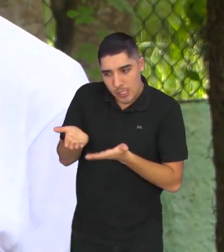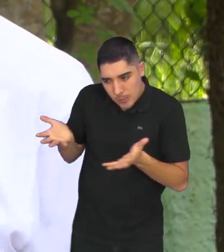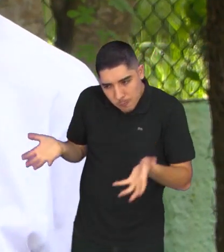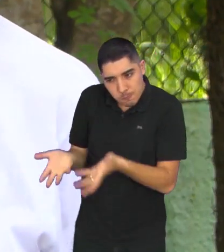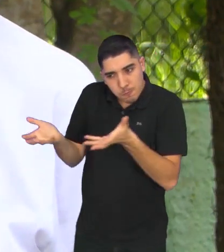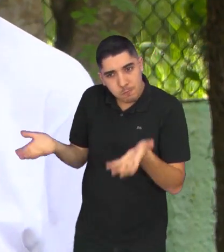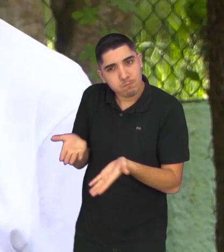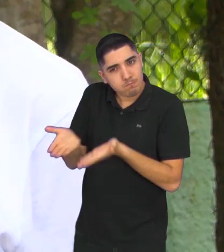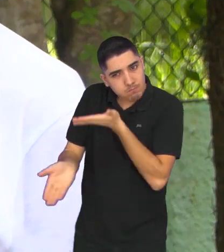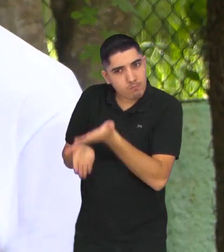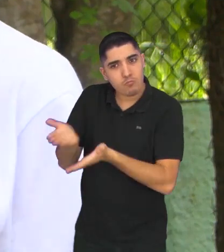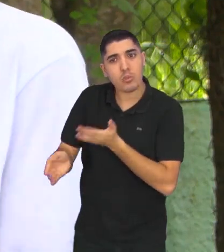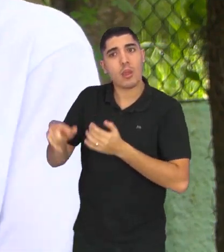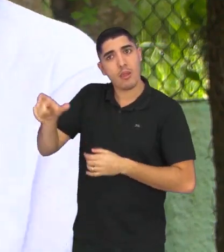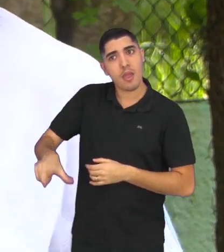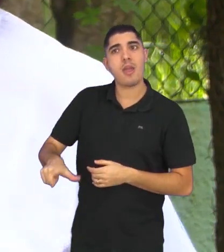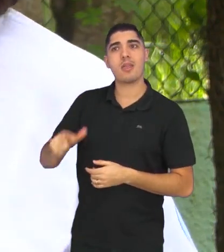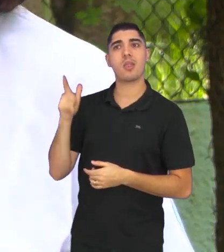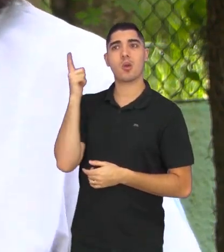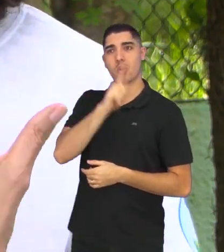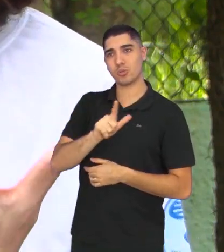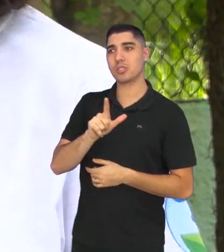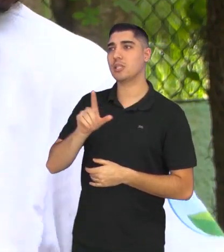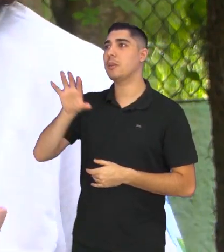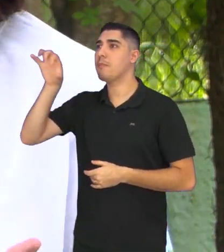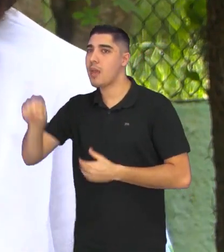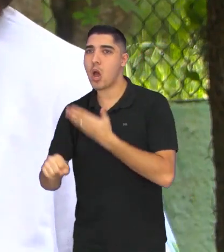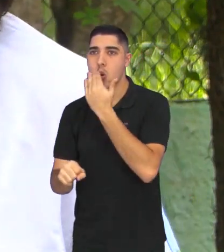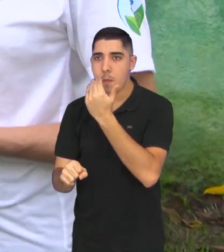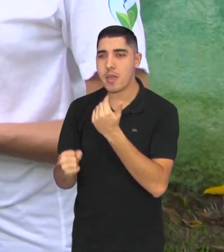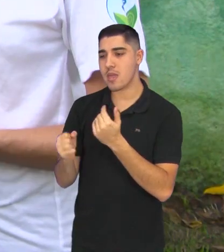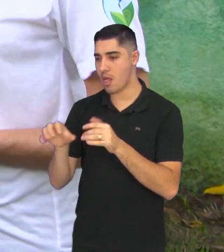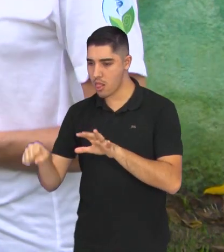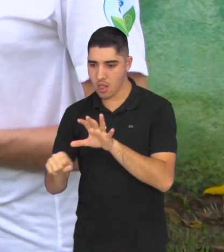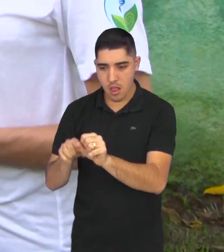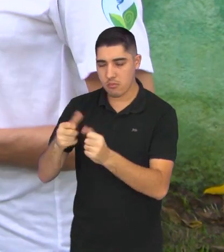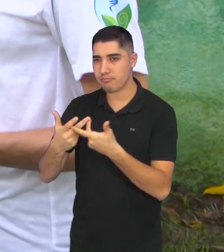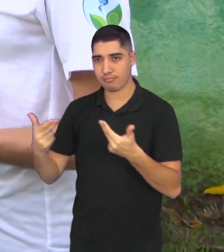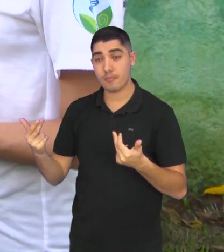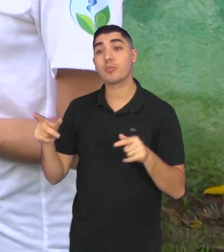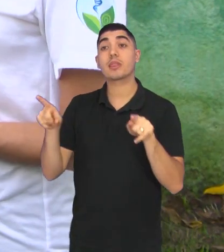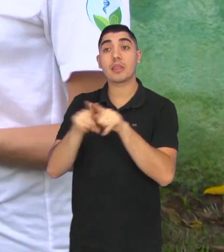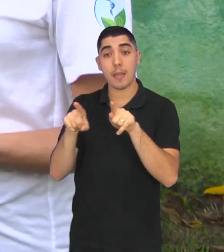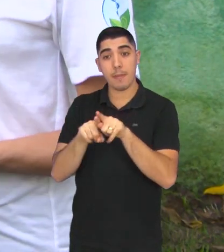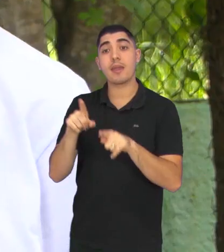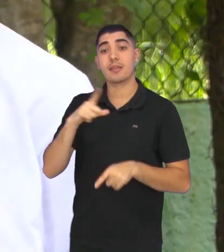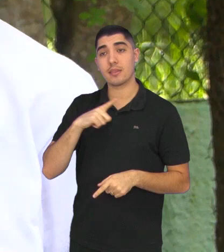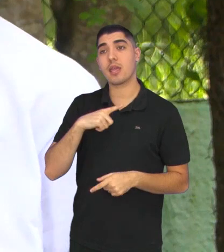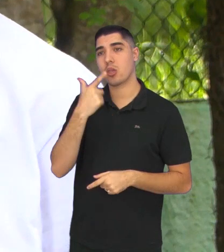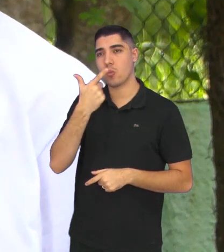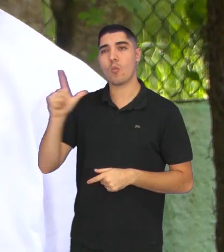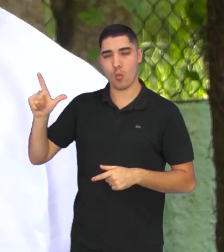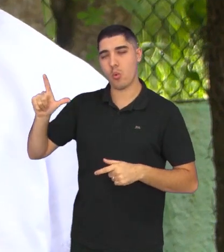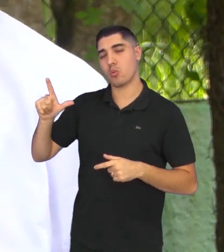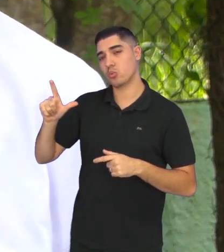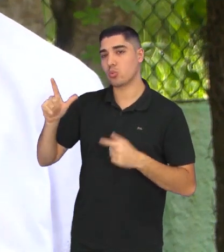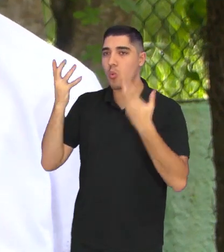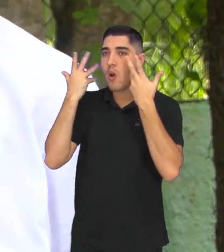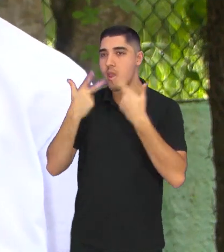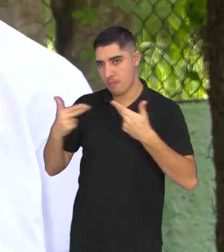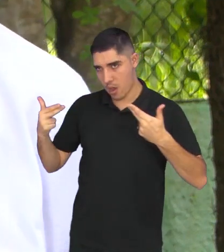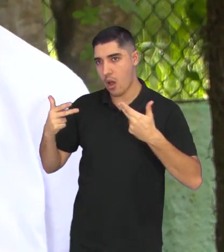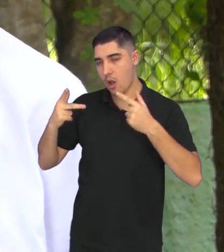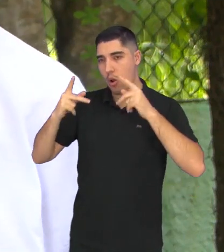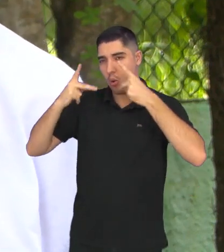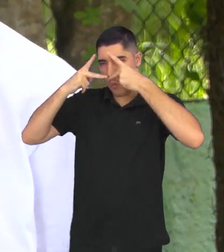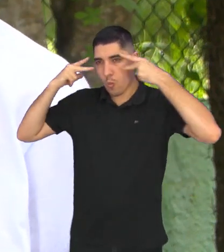modo que estimule ele a fazer um exercício para pegar comida, né? Temos também um coati, que